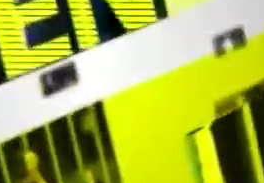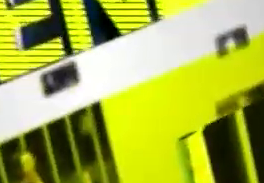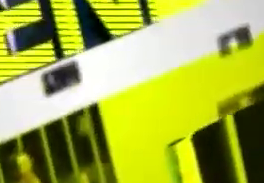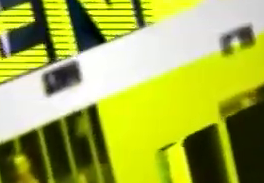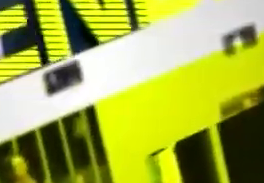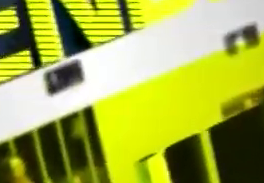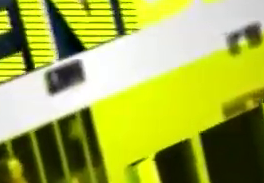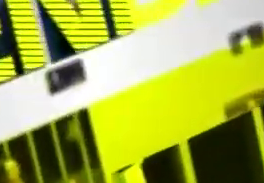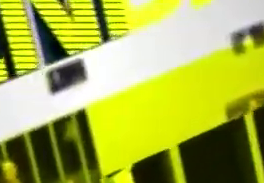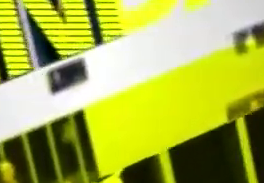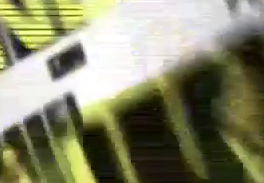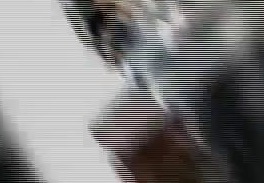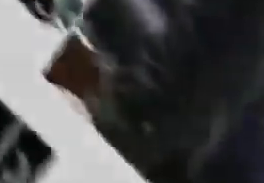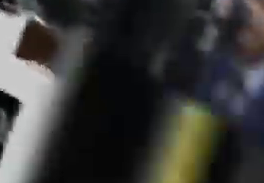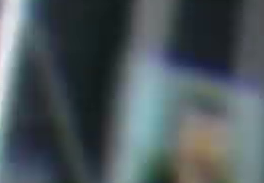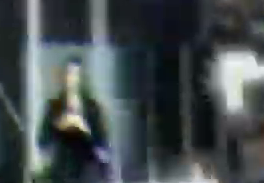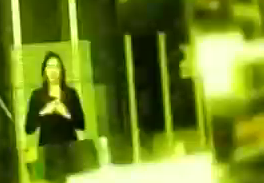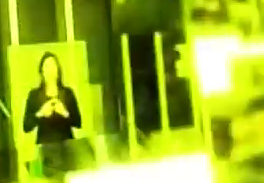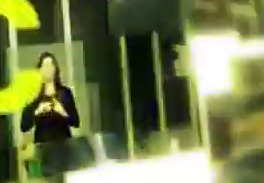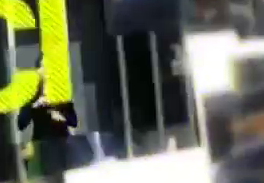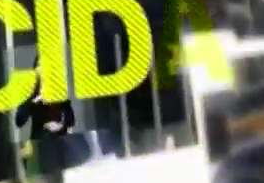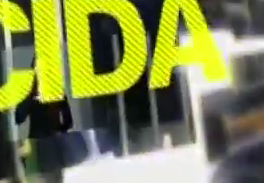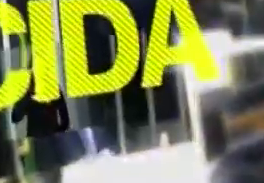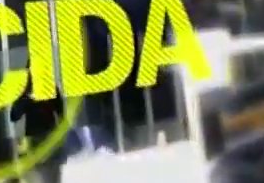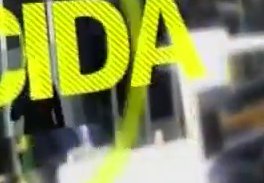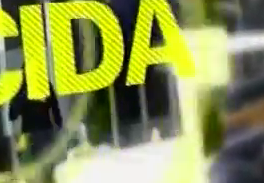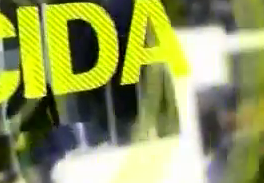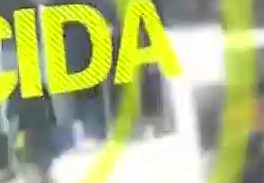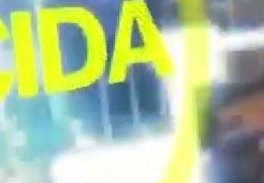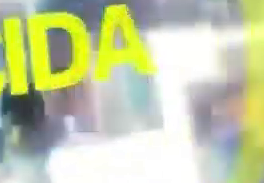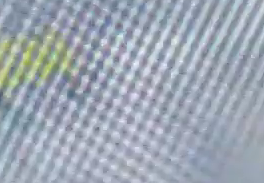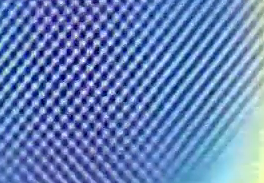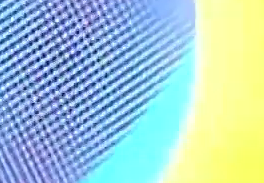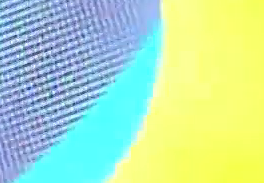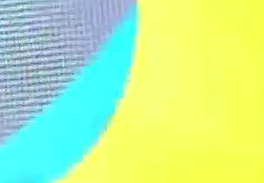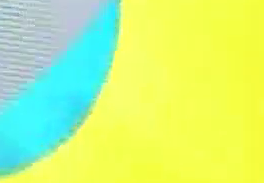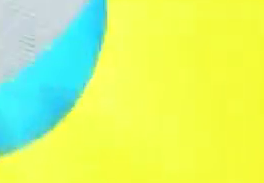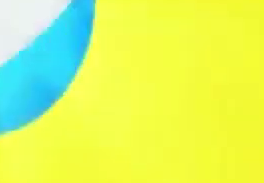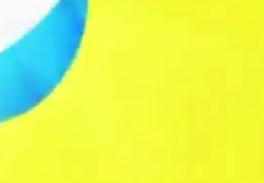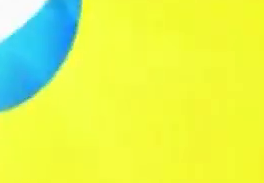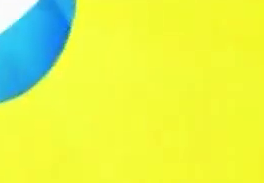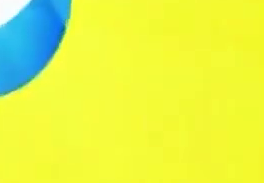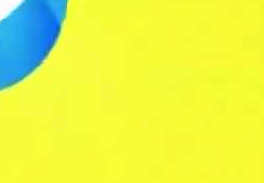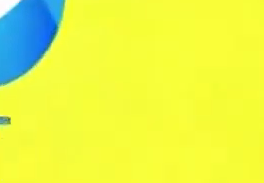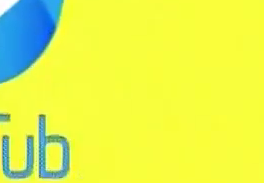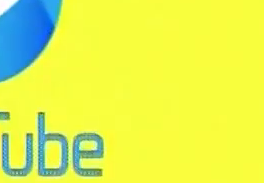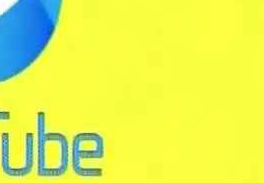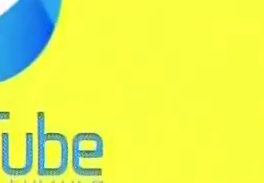Um segundo encaminhamento. Ministério de Santos, no meu estado de São Paulo.